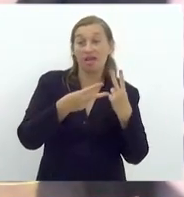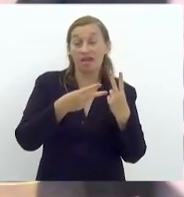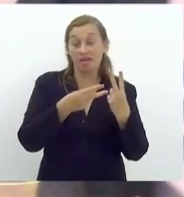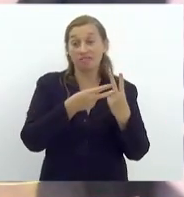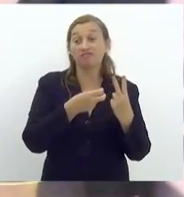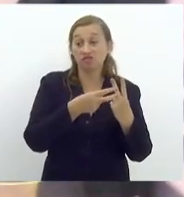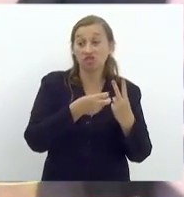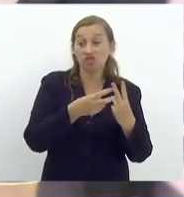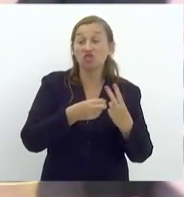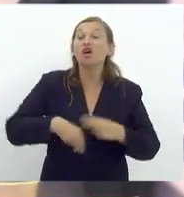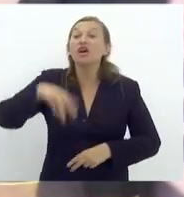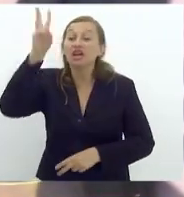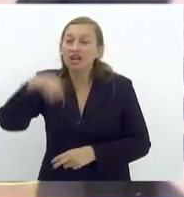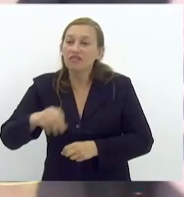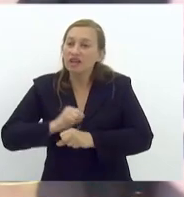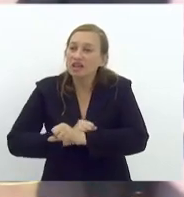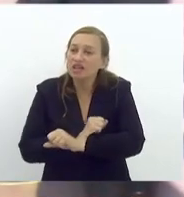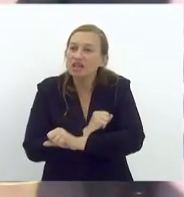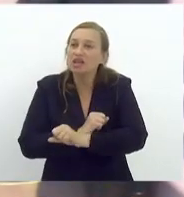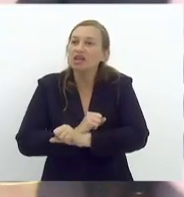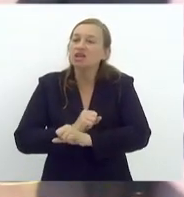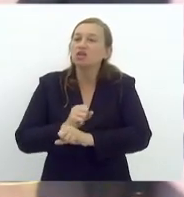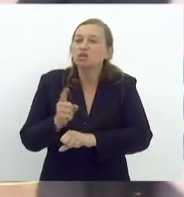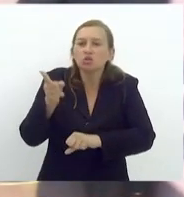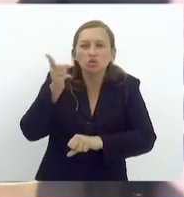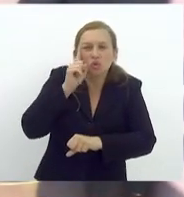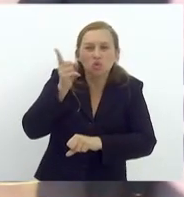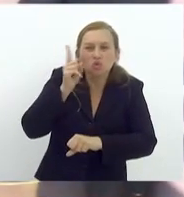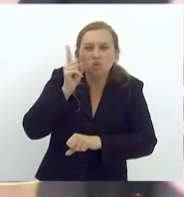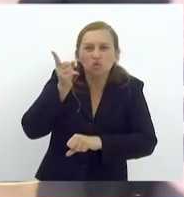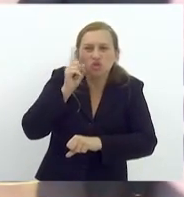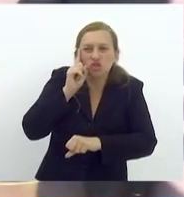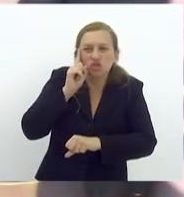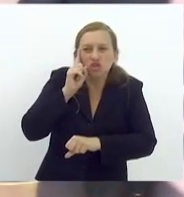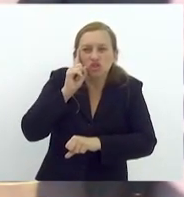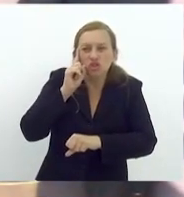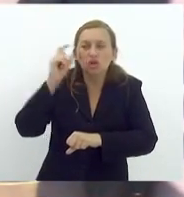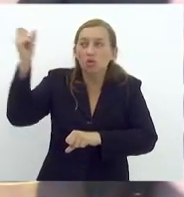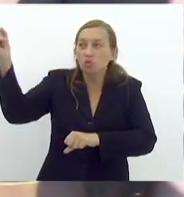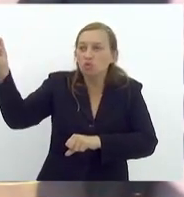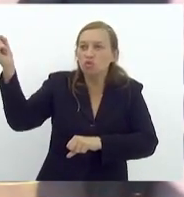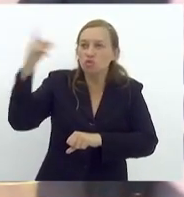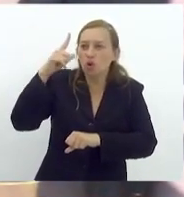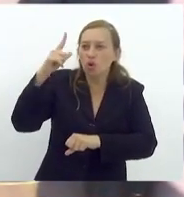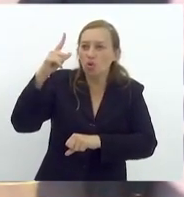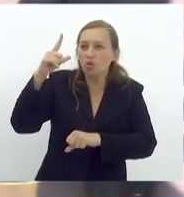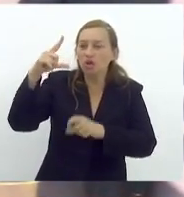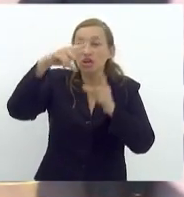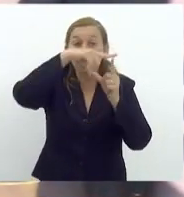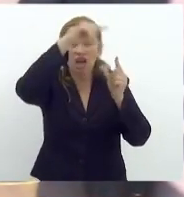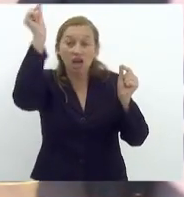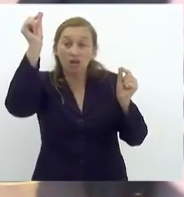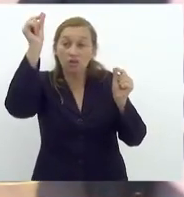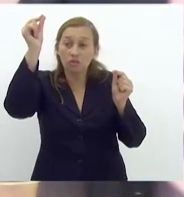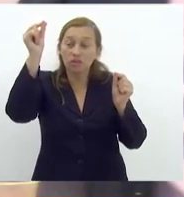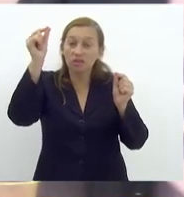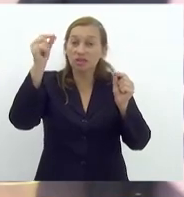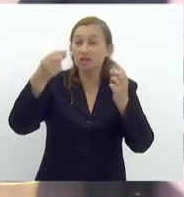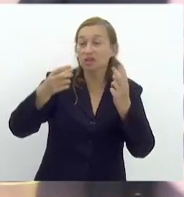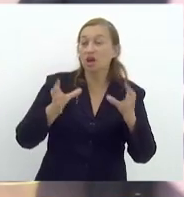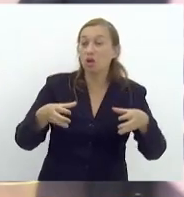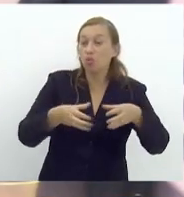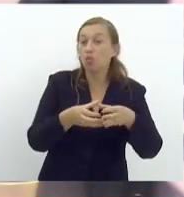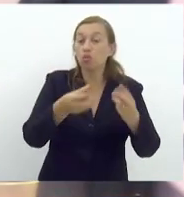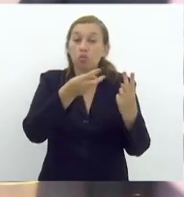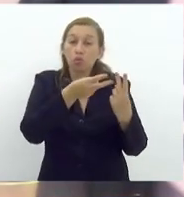quem faz nasceu o sol aqui todo dia e faz nascer a lua são as energias as entidades indígenas Então vamos também